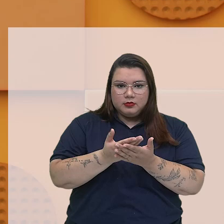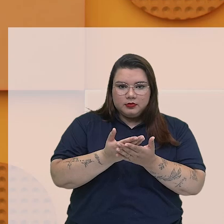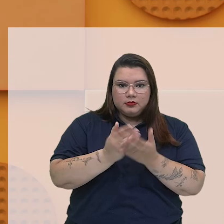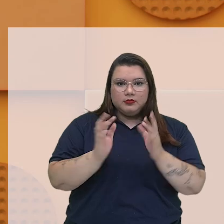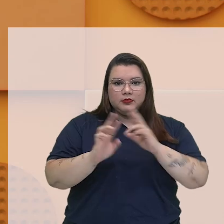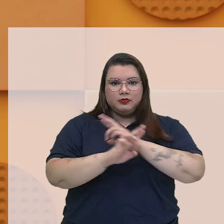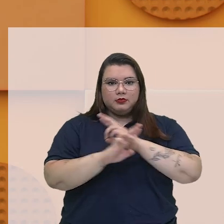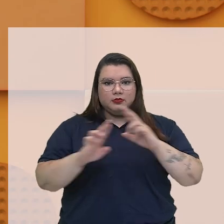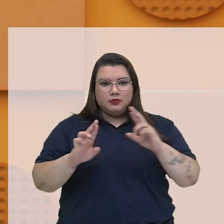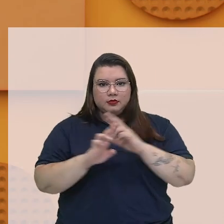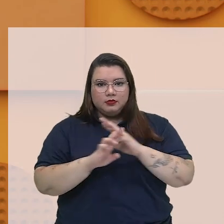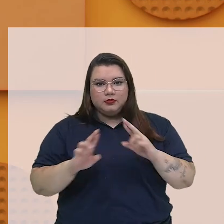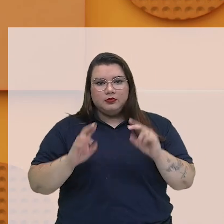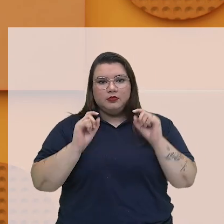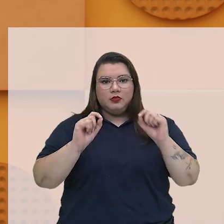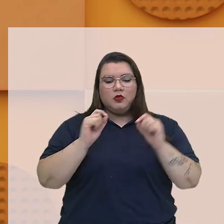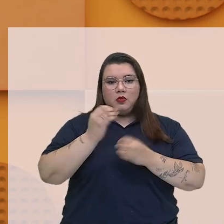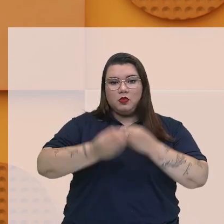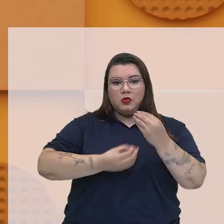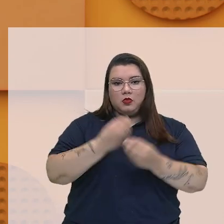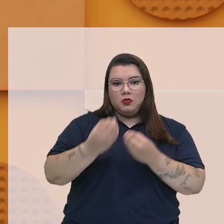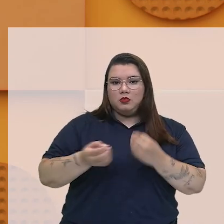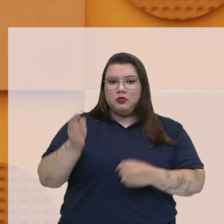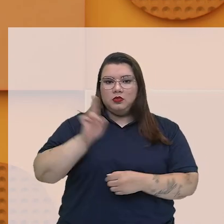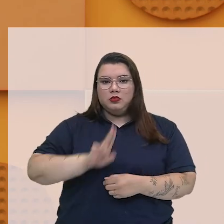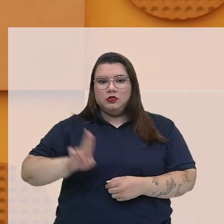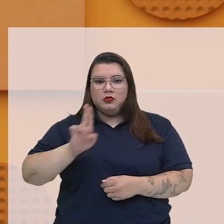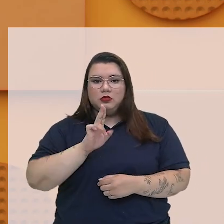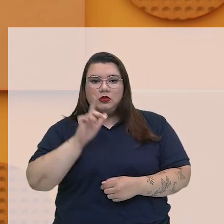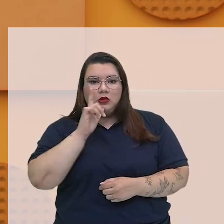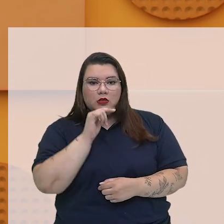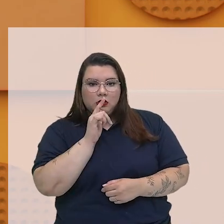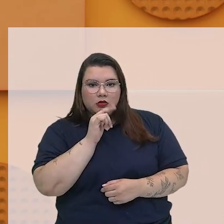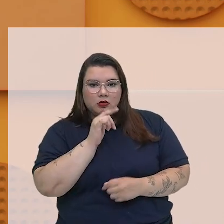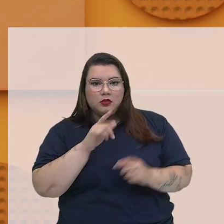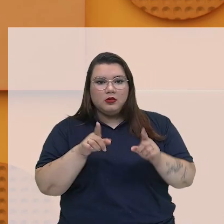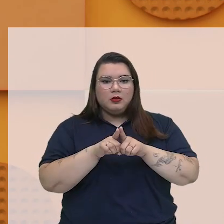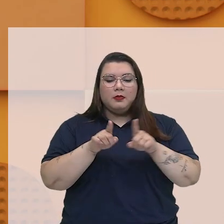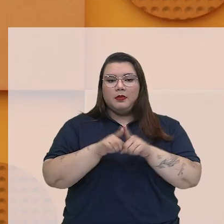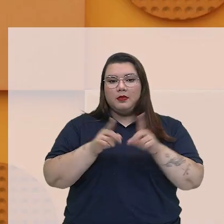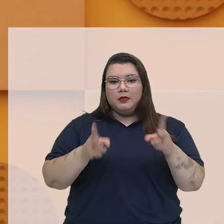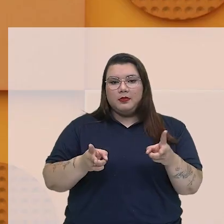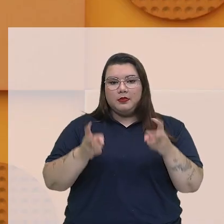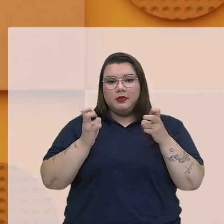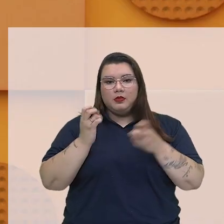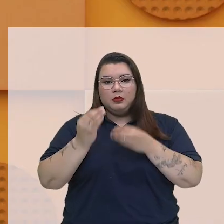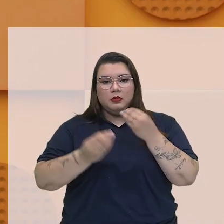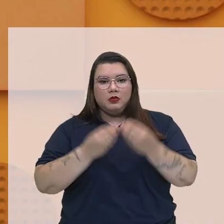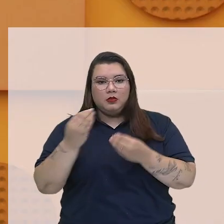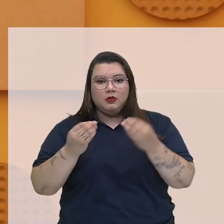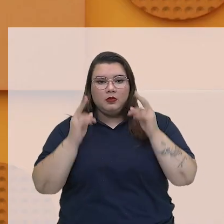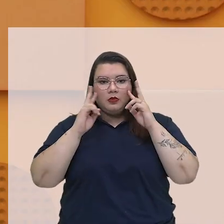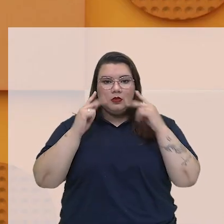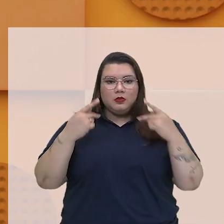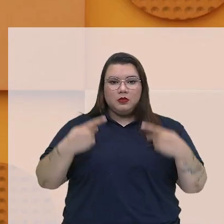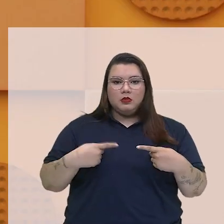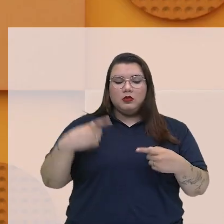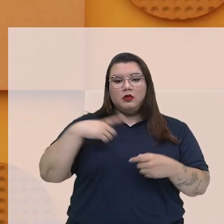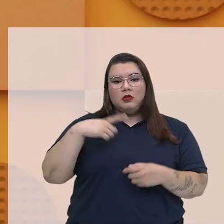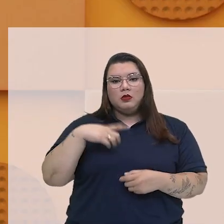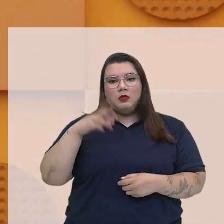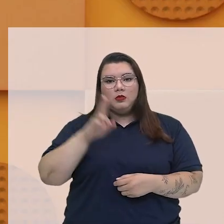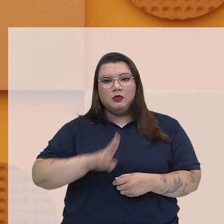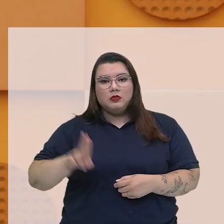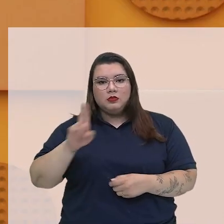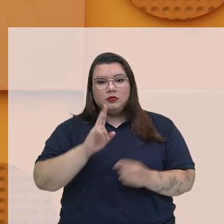em relação a como utilizar a água, né, e observando como que o ser humano ele acaba